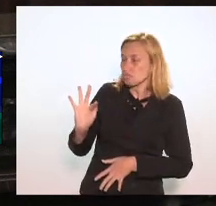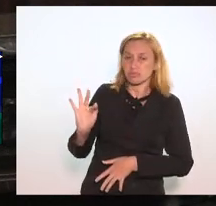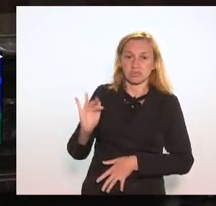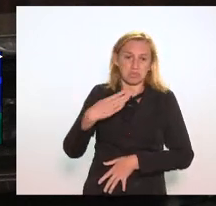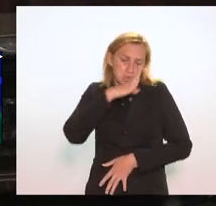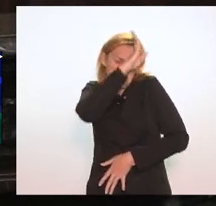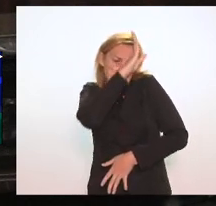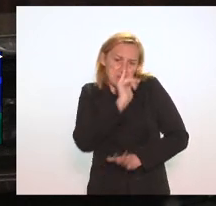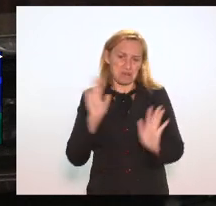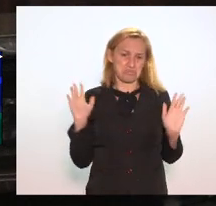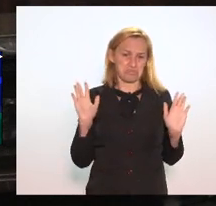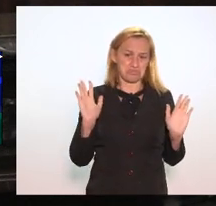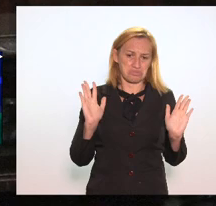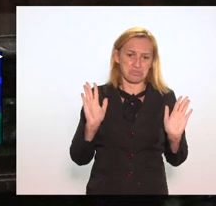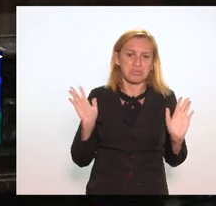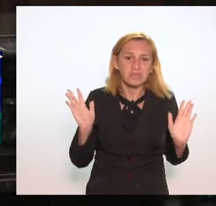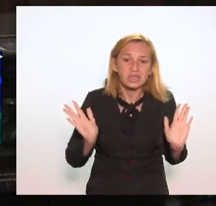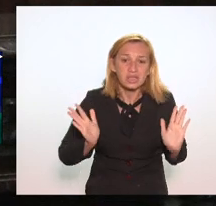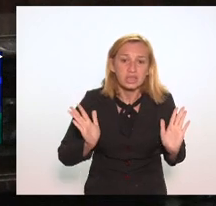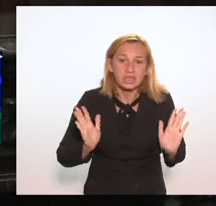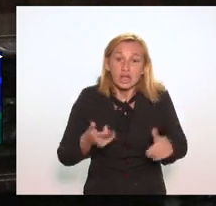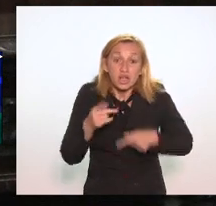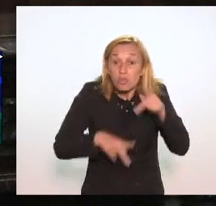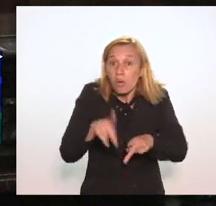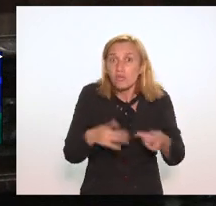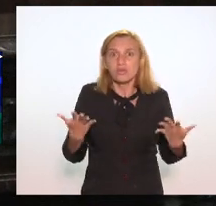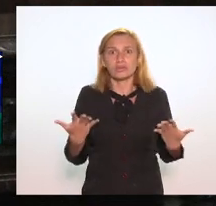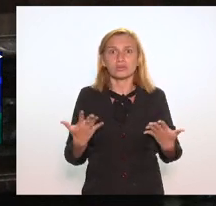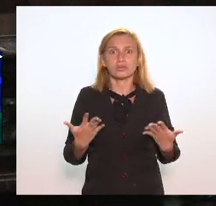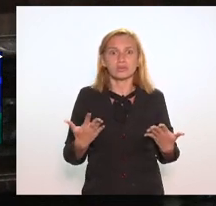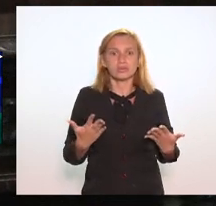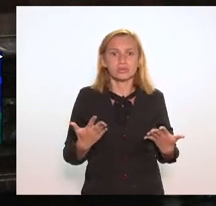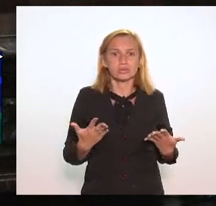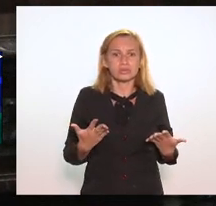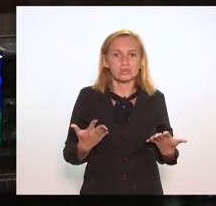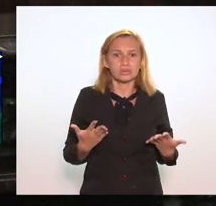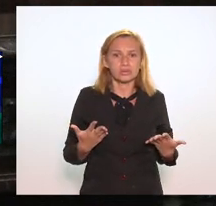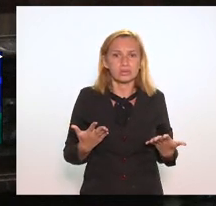ou que seja e e a população